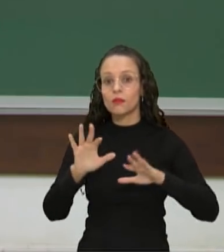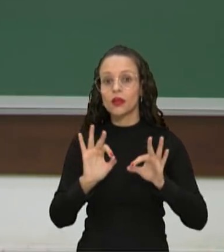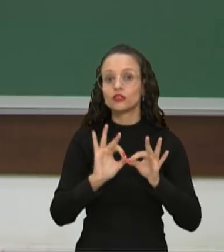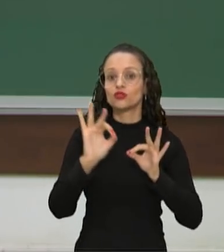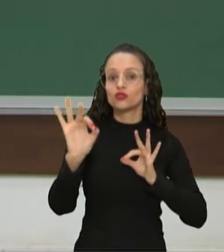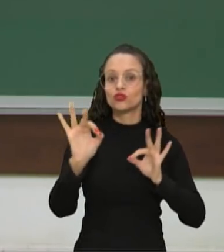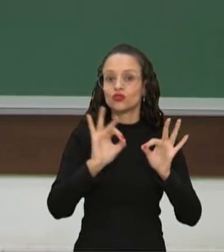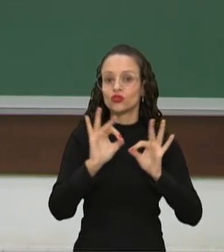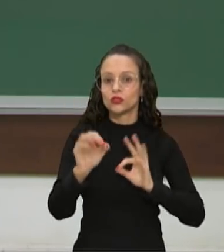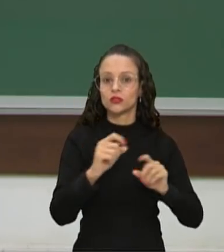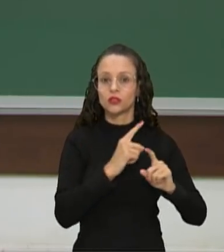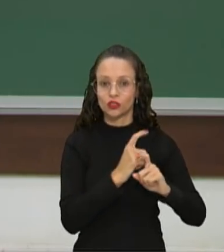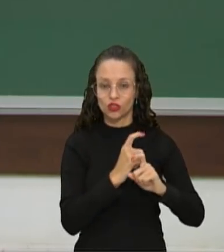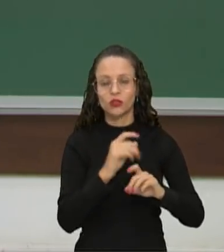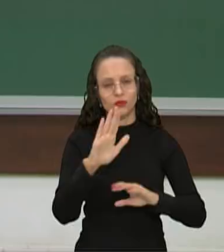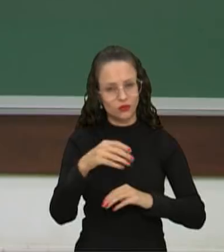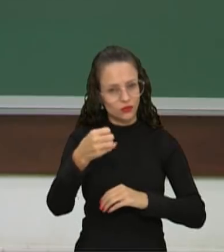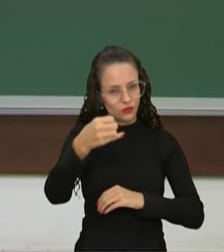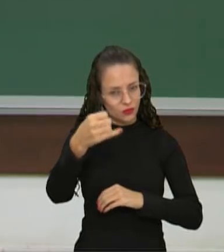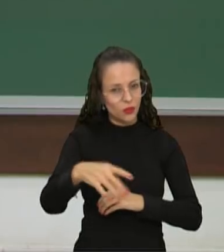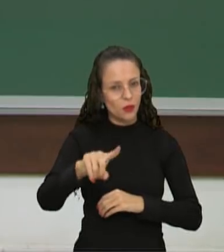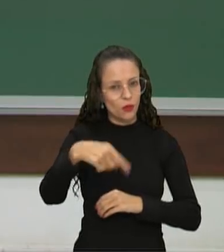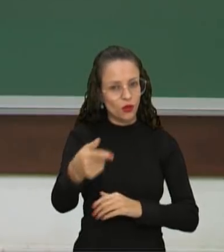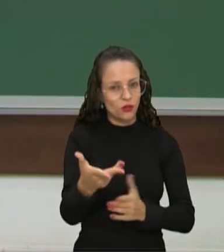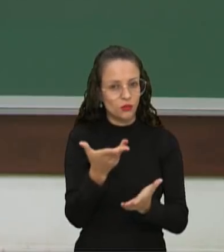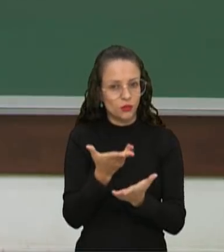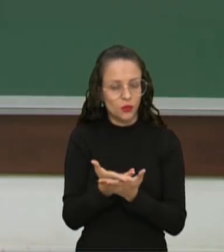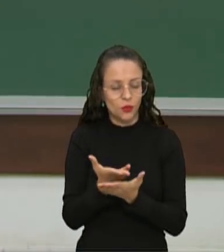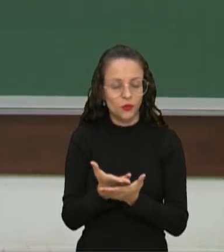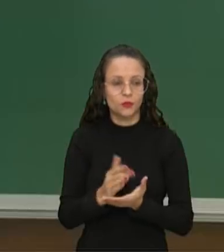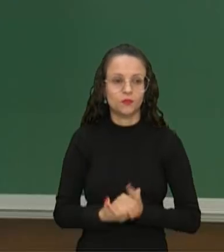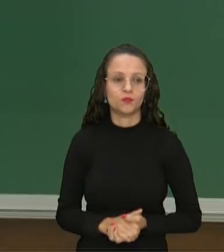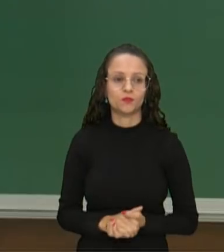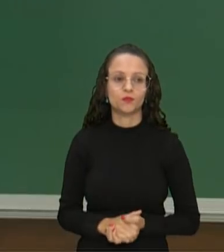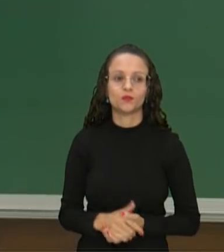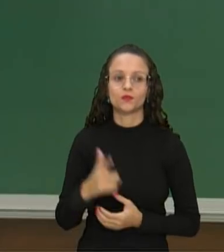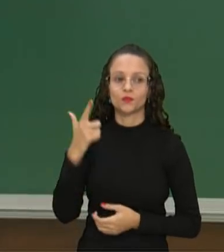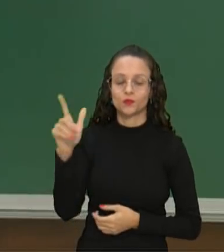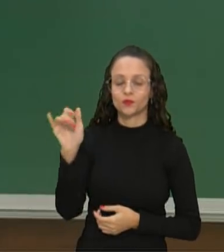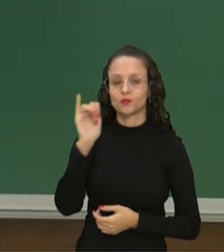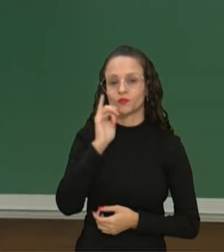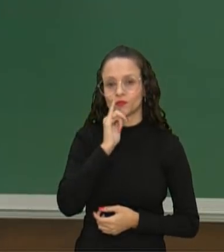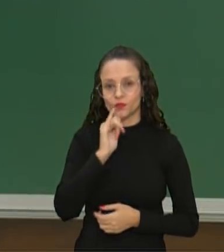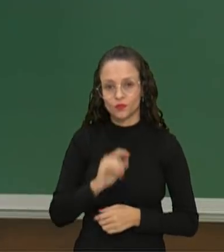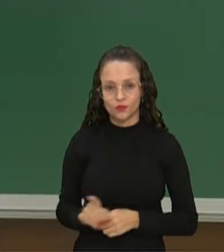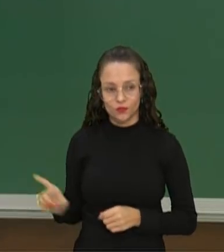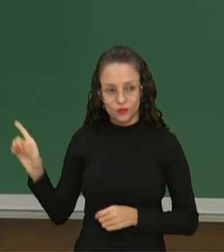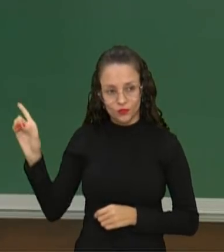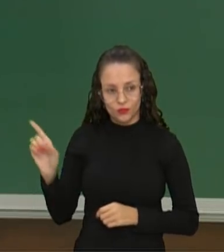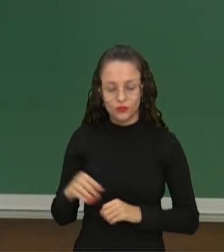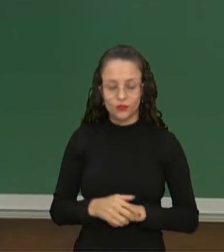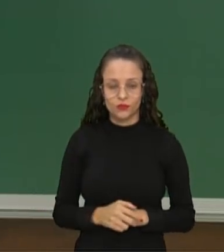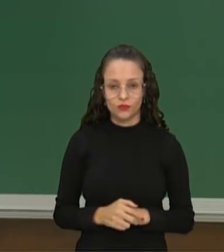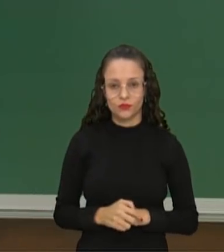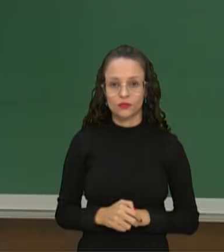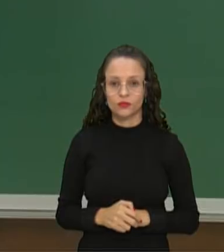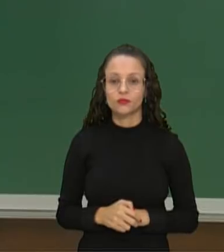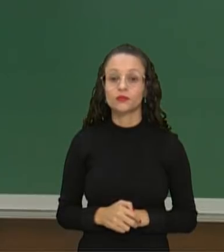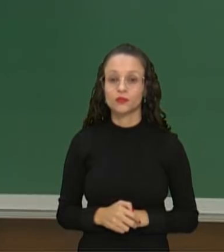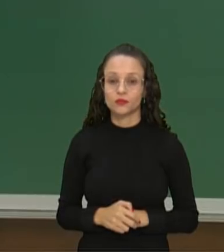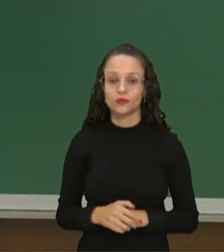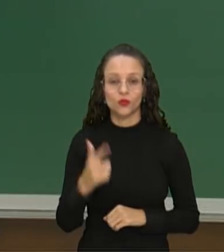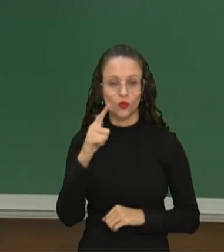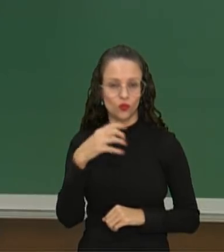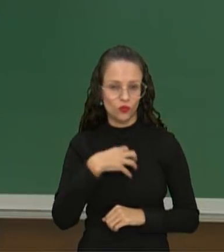estão esses genes, que a gente vai explicar melhor na próxima aula. Mais um exemplo aqui, ó, mostrando de volta, na verdade, o mesmo exemplo de uma